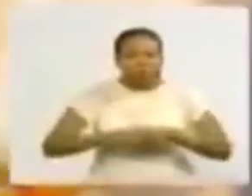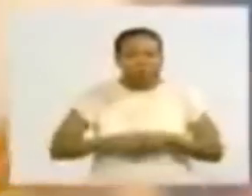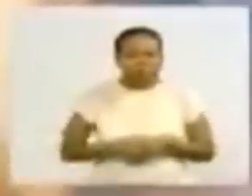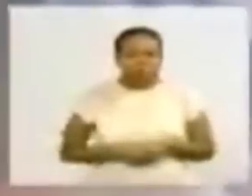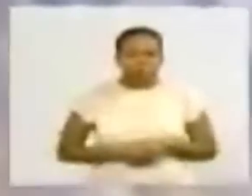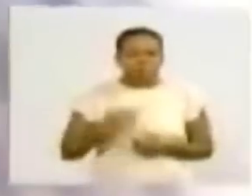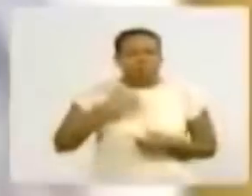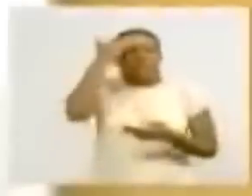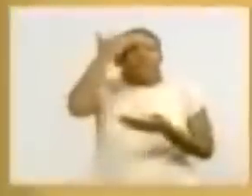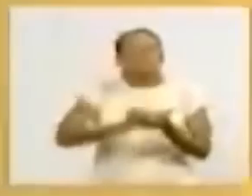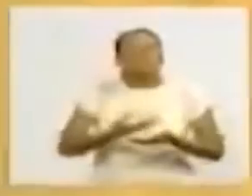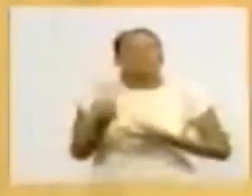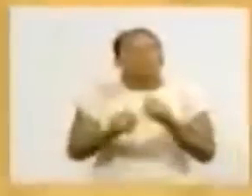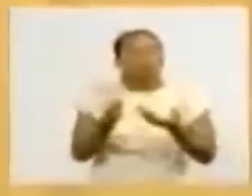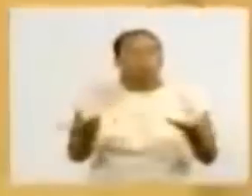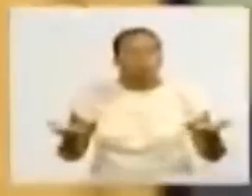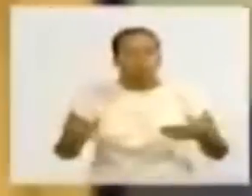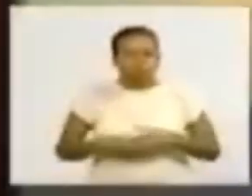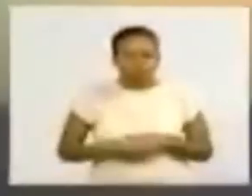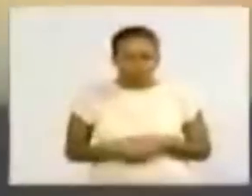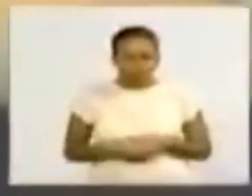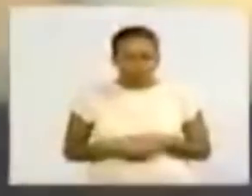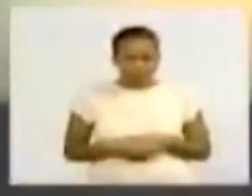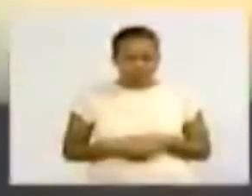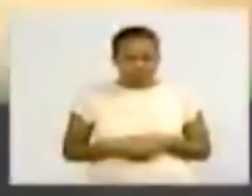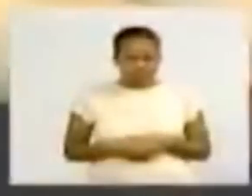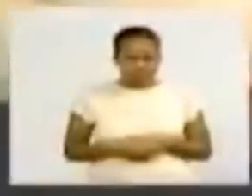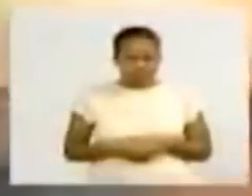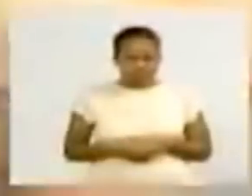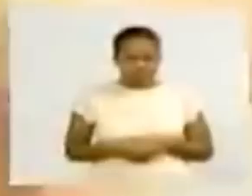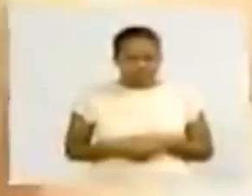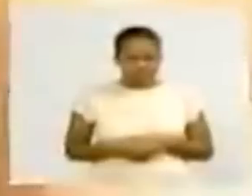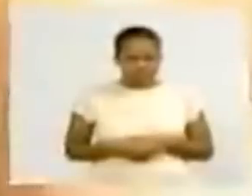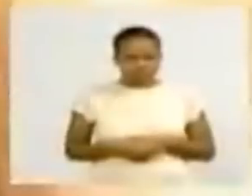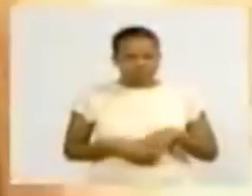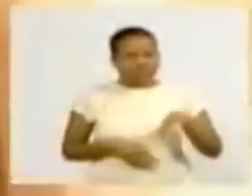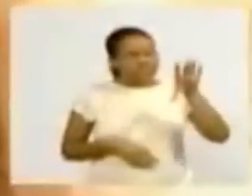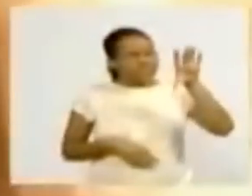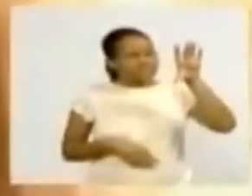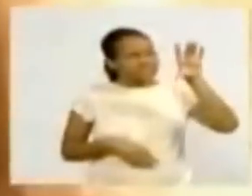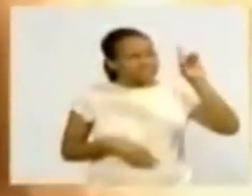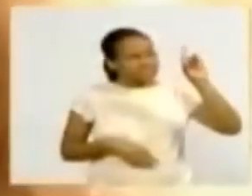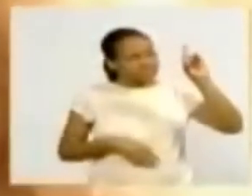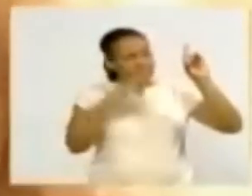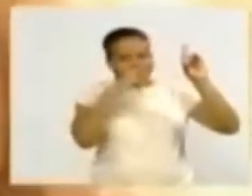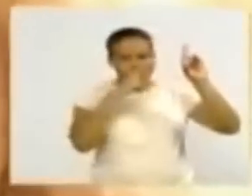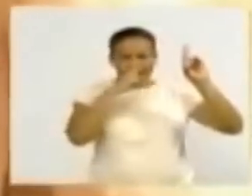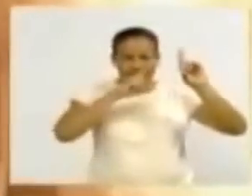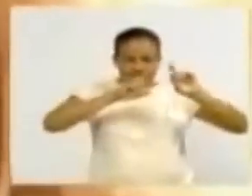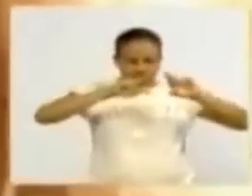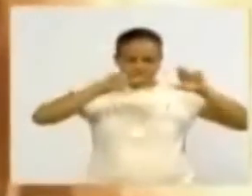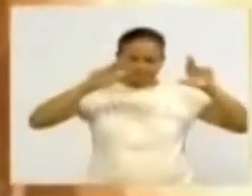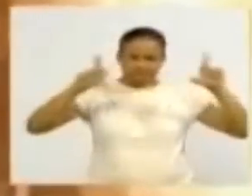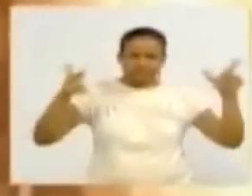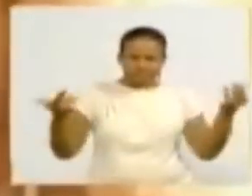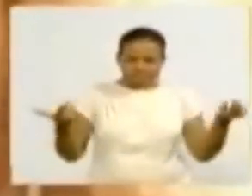Como é que eu posso acreditar num Deus aparentemente tão contraditório, tão cheio